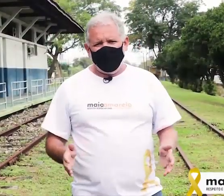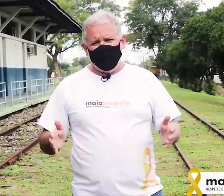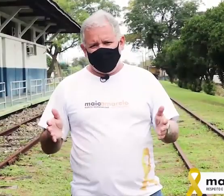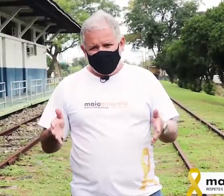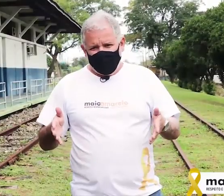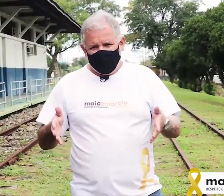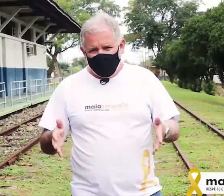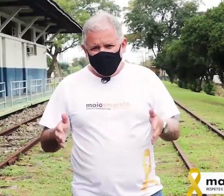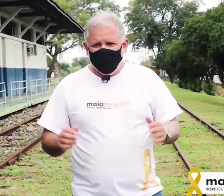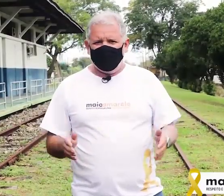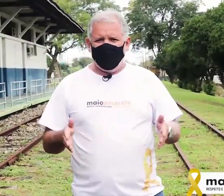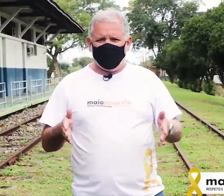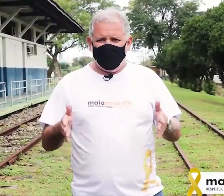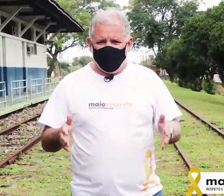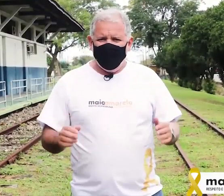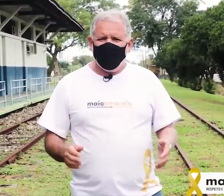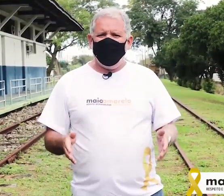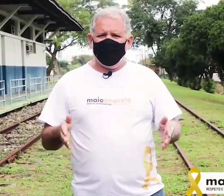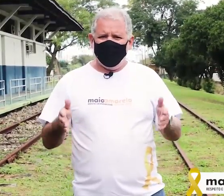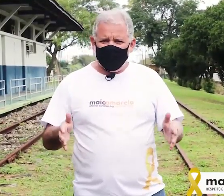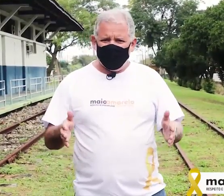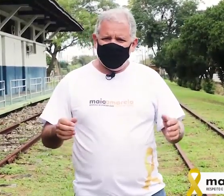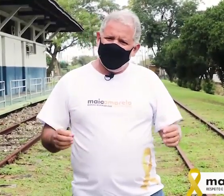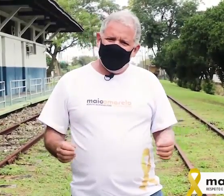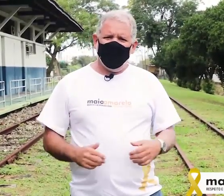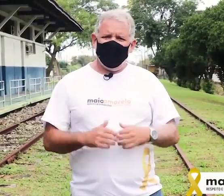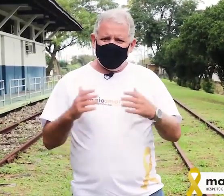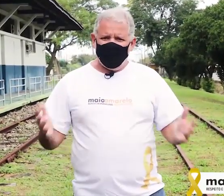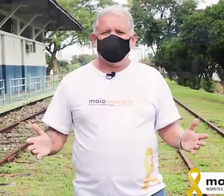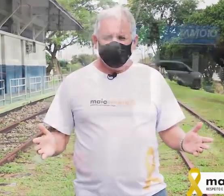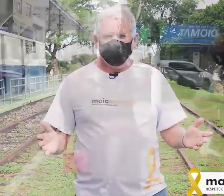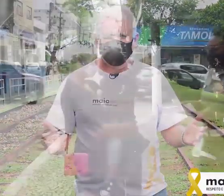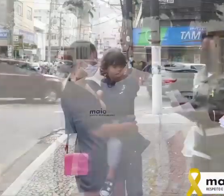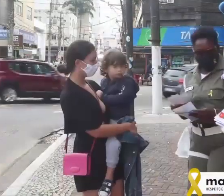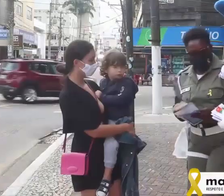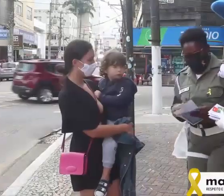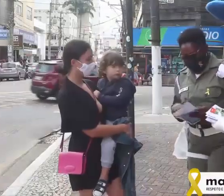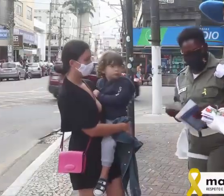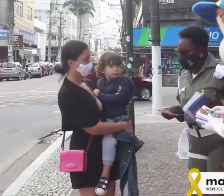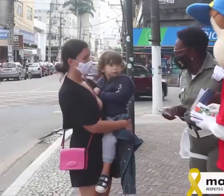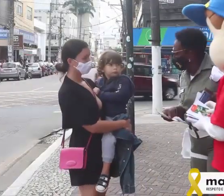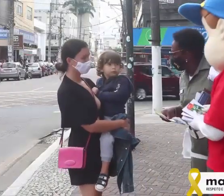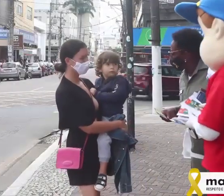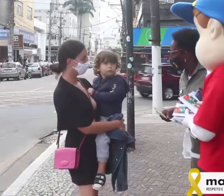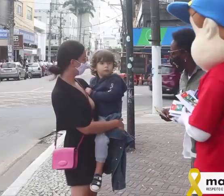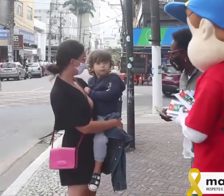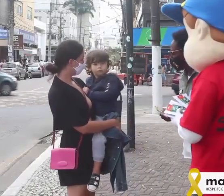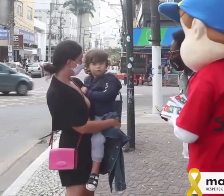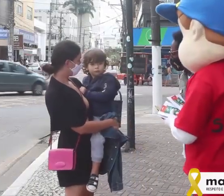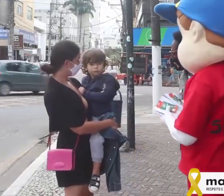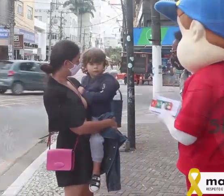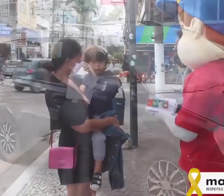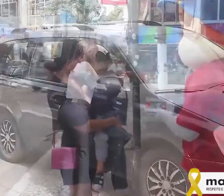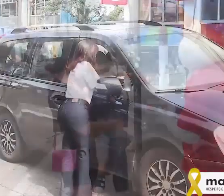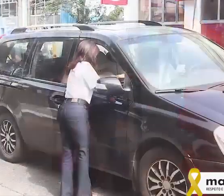teremos uma sociedade melhor, um trânsito melhor, com menos vítimas e um ambiente melhor para todo mundo. O Movimento Maio Amarelo, como o próprio nome